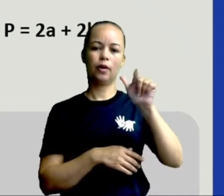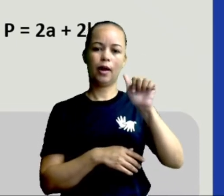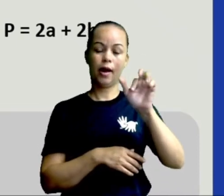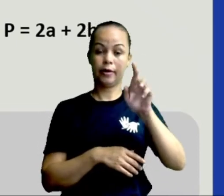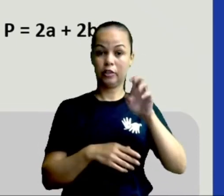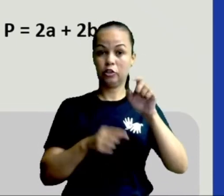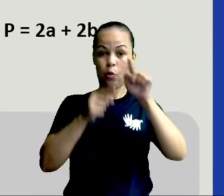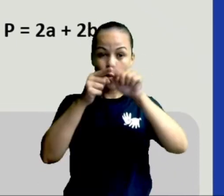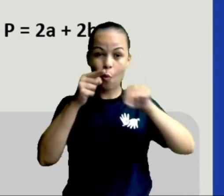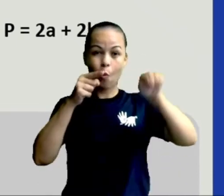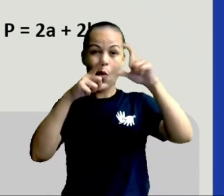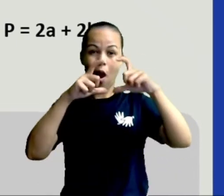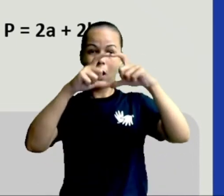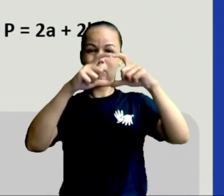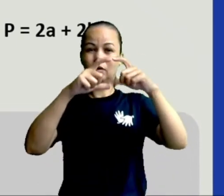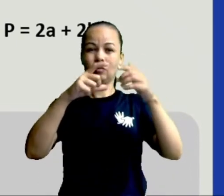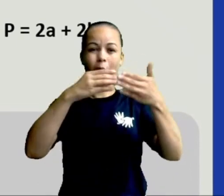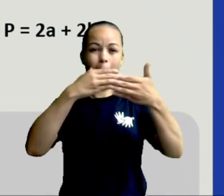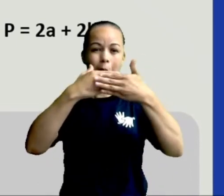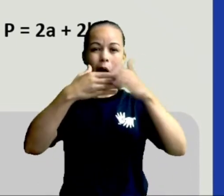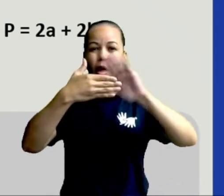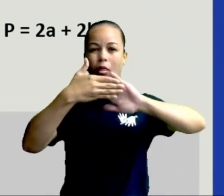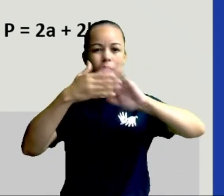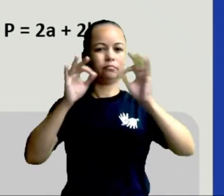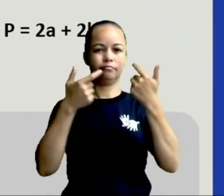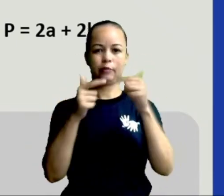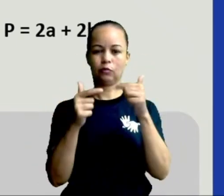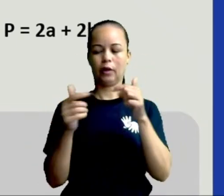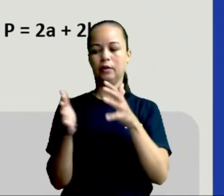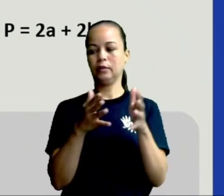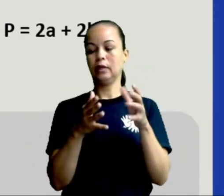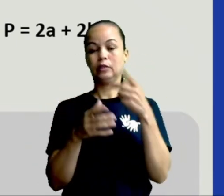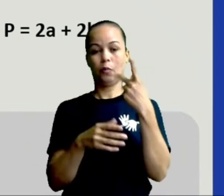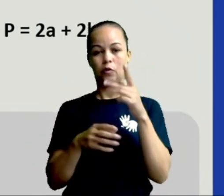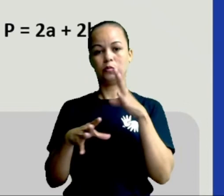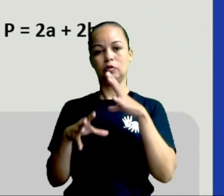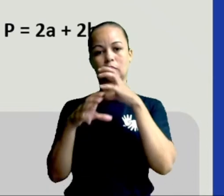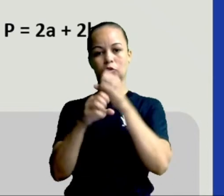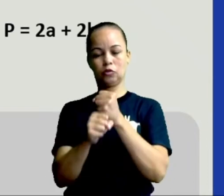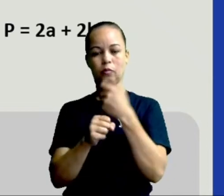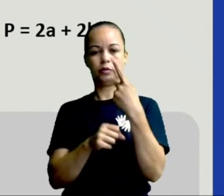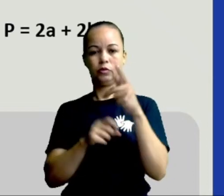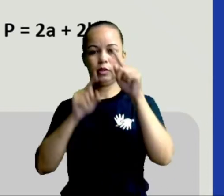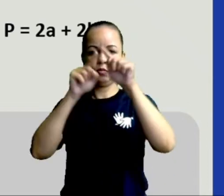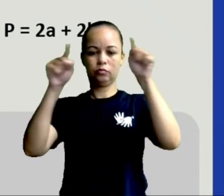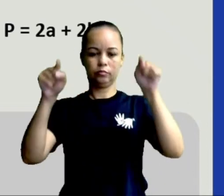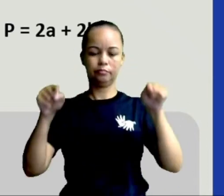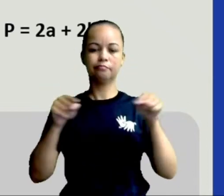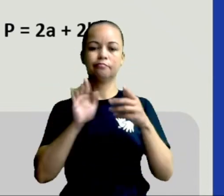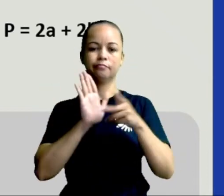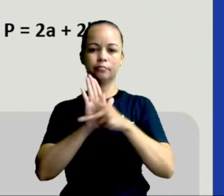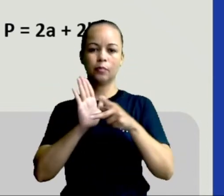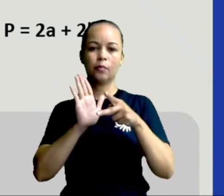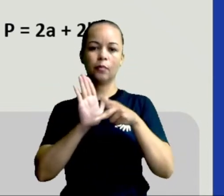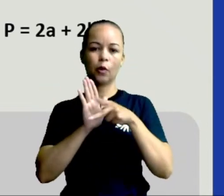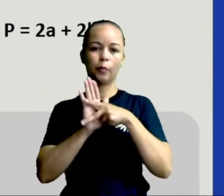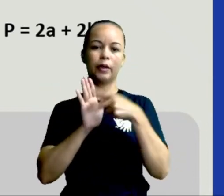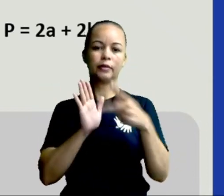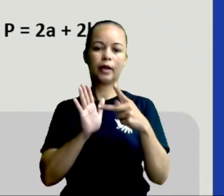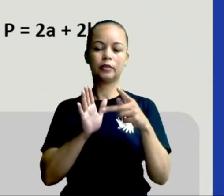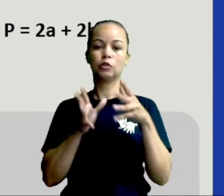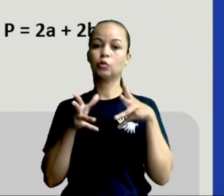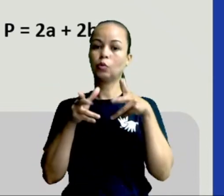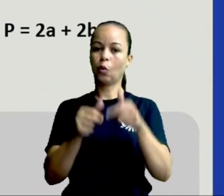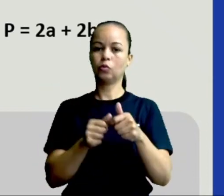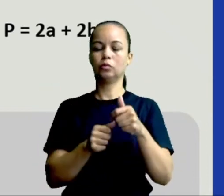de um polígono, né? A soma das medidas de seus lados. Ok? Então, é possível usar essa propriedade para todo